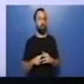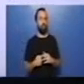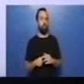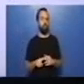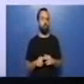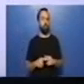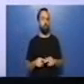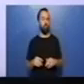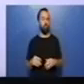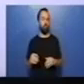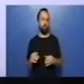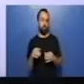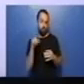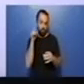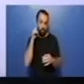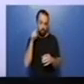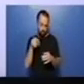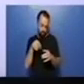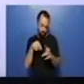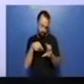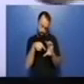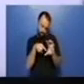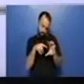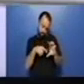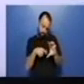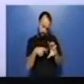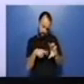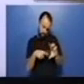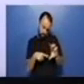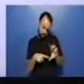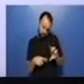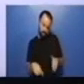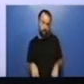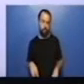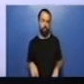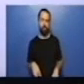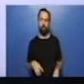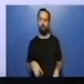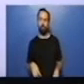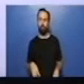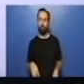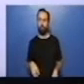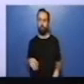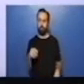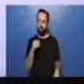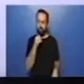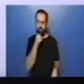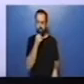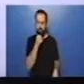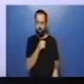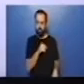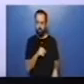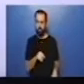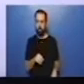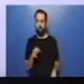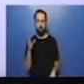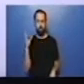também? É isso aqui que traz aquela potência reativa daquele slide.